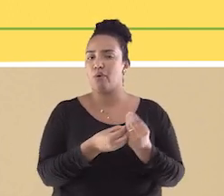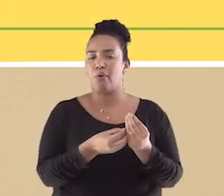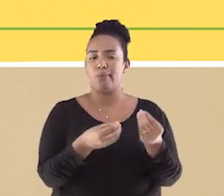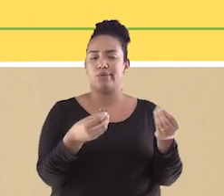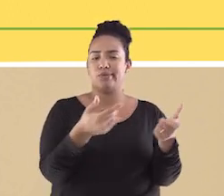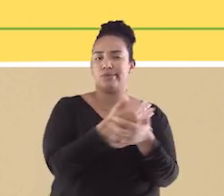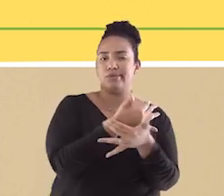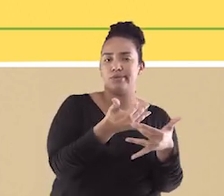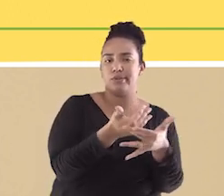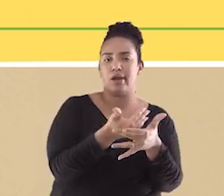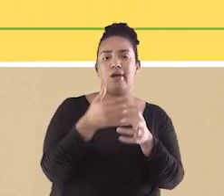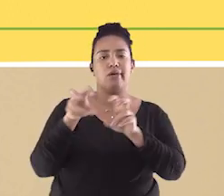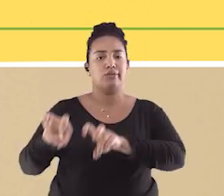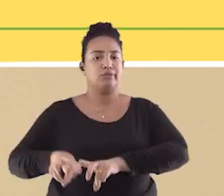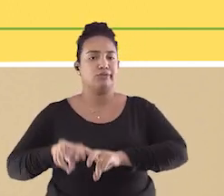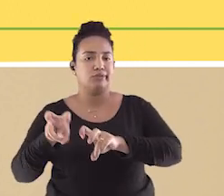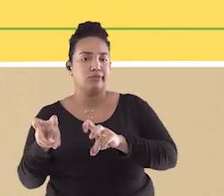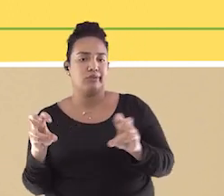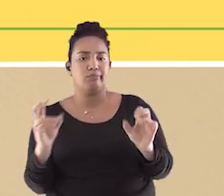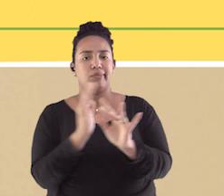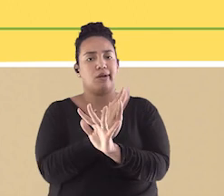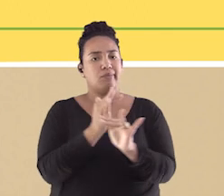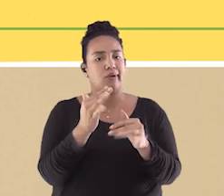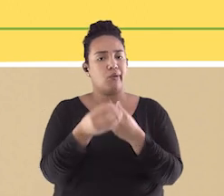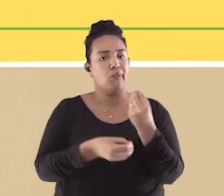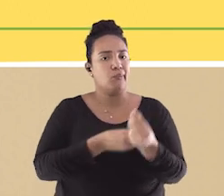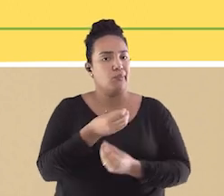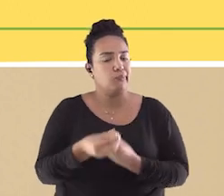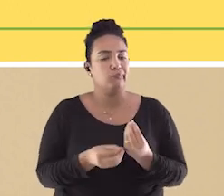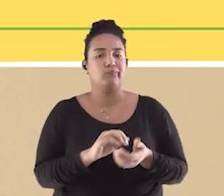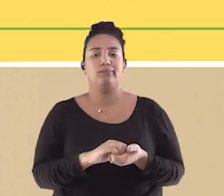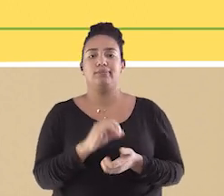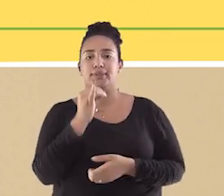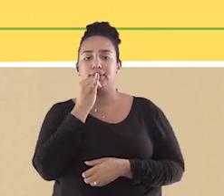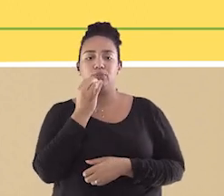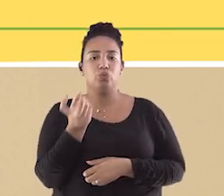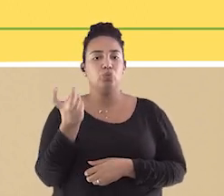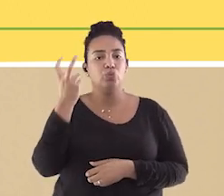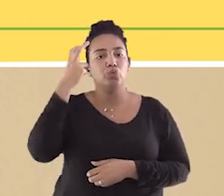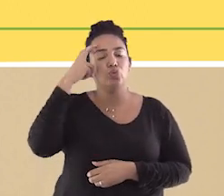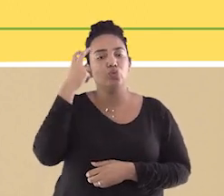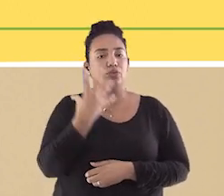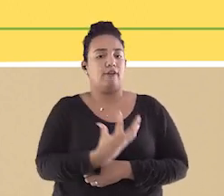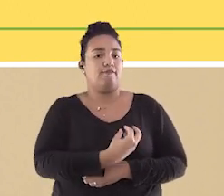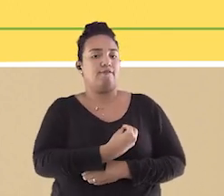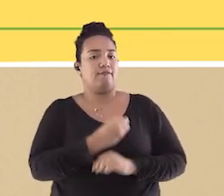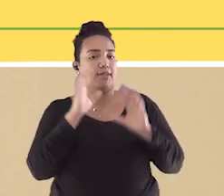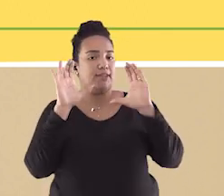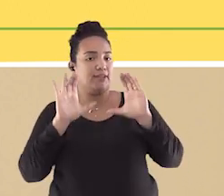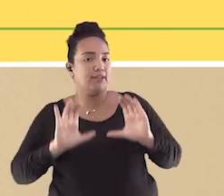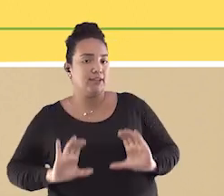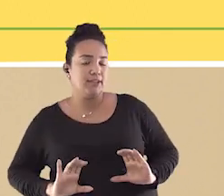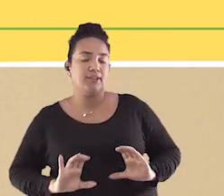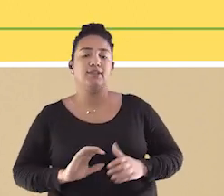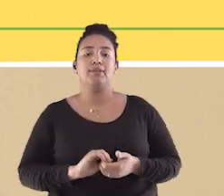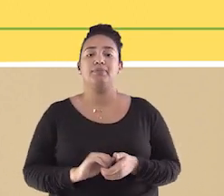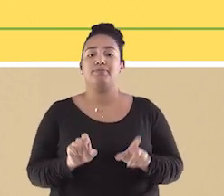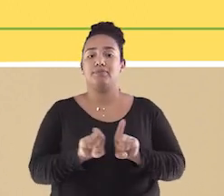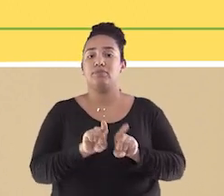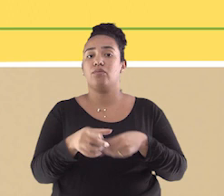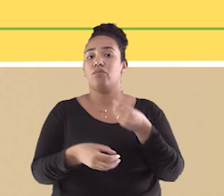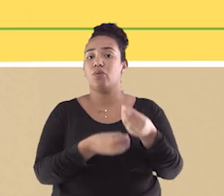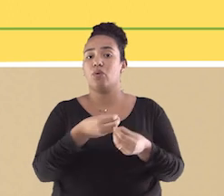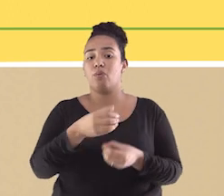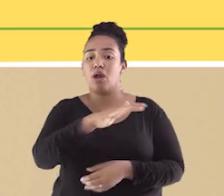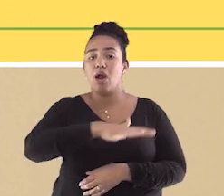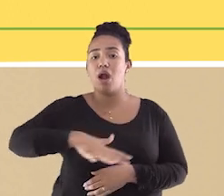urbanas e rurais, ordenamento territorial, contextos culturais, modo de vida e usos e ocupação de solos